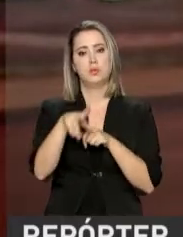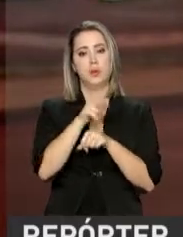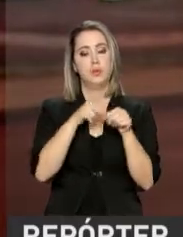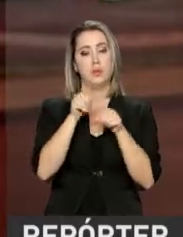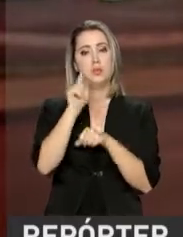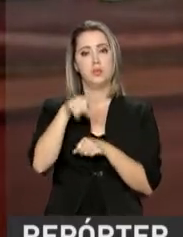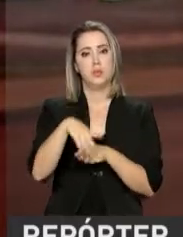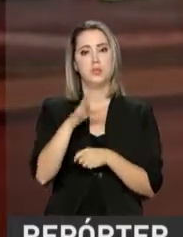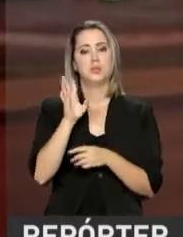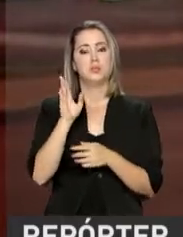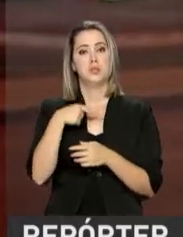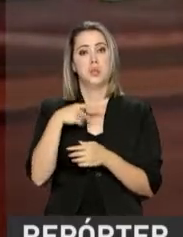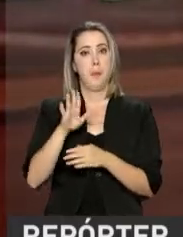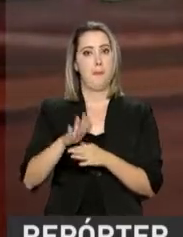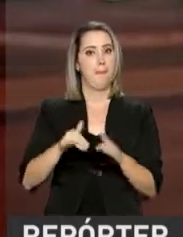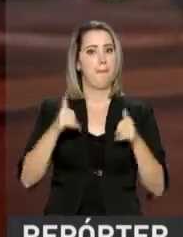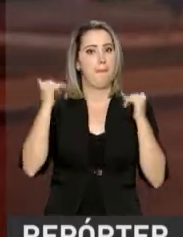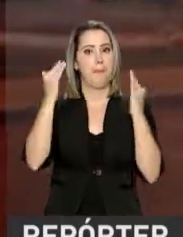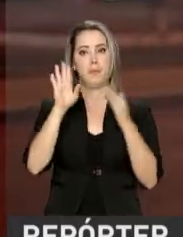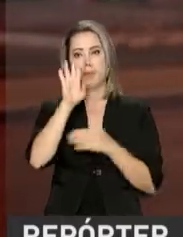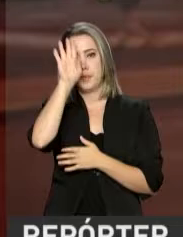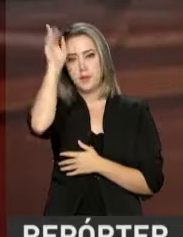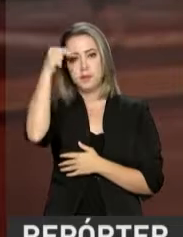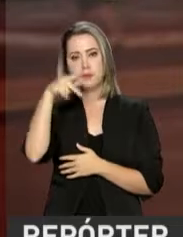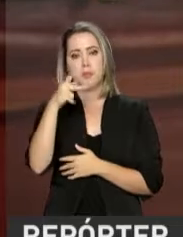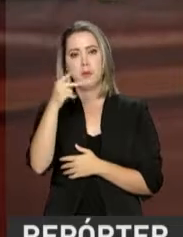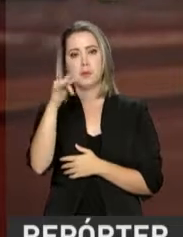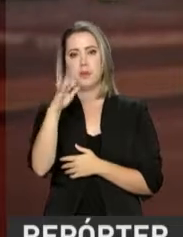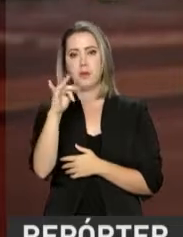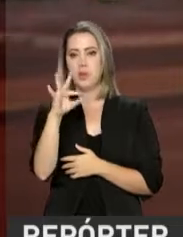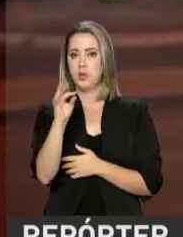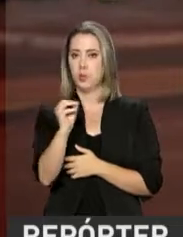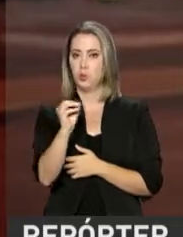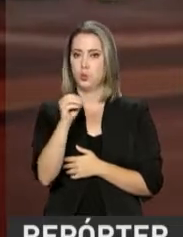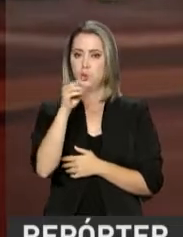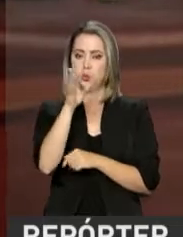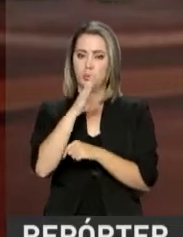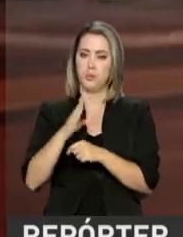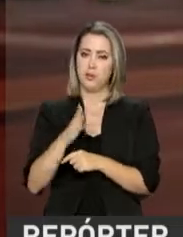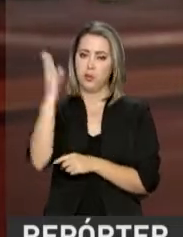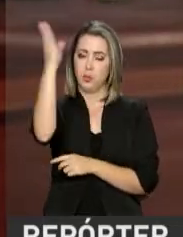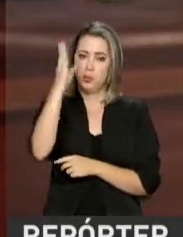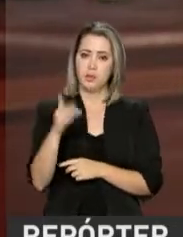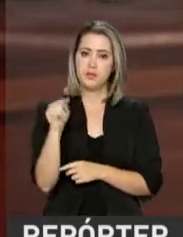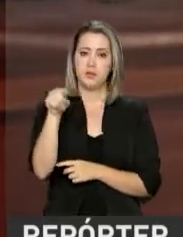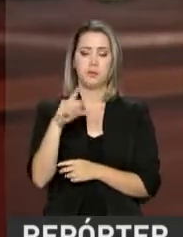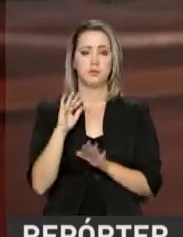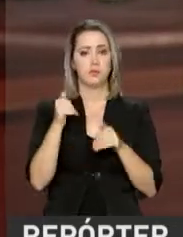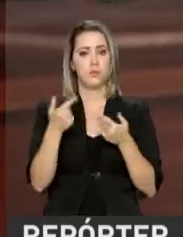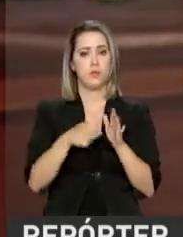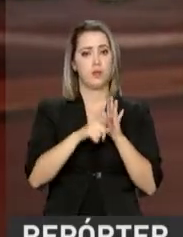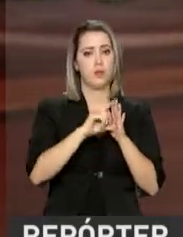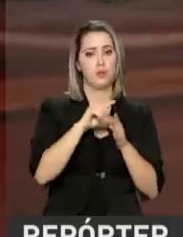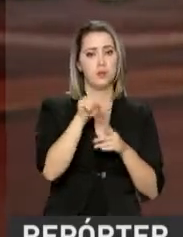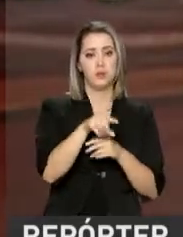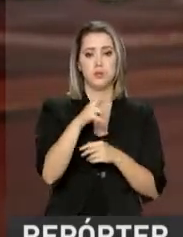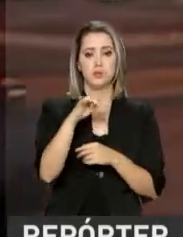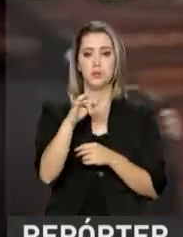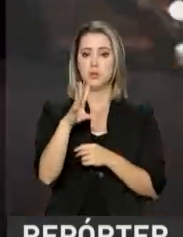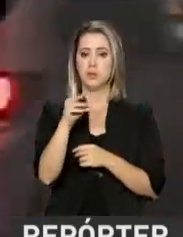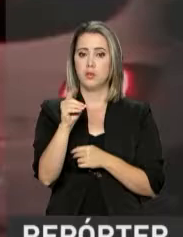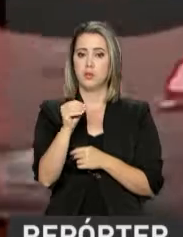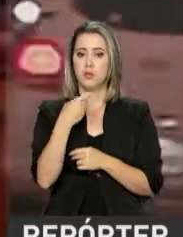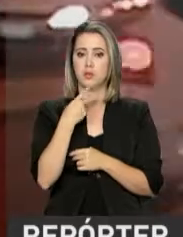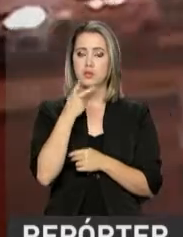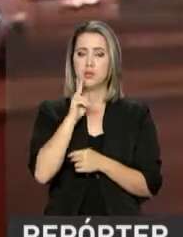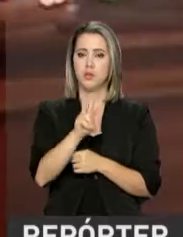e é considerado um dos principais peritos brasileiros. Como na perícia feita por Ricardo Molina, ele constatou